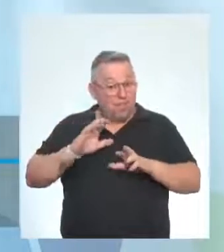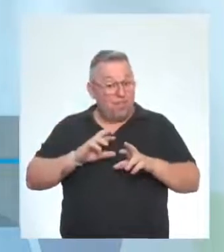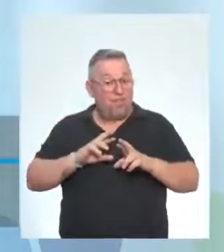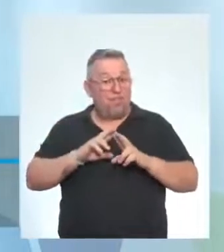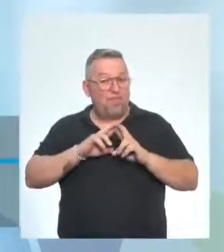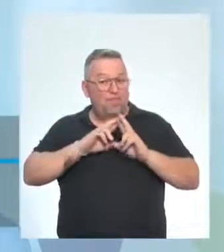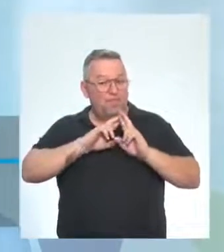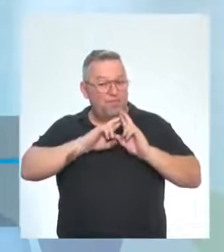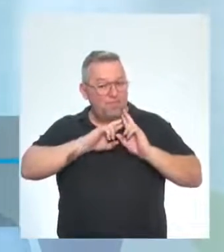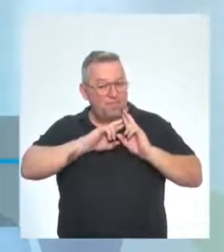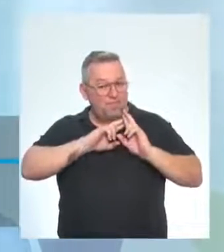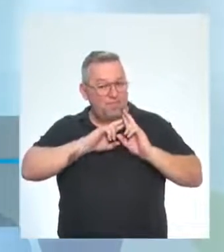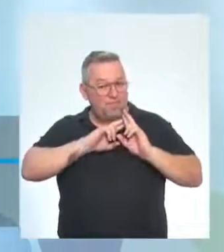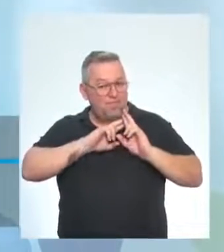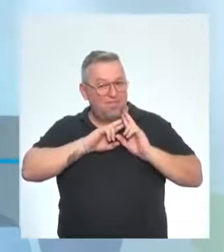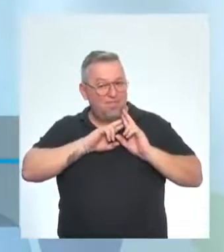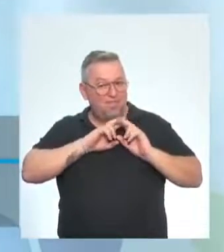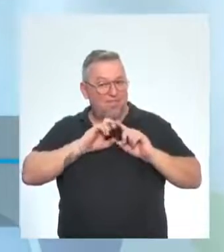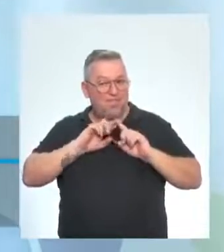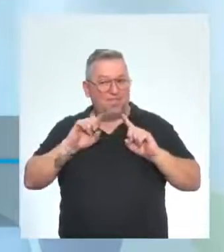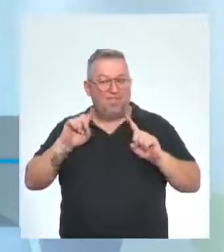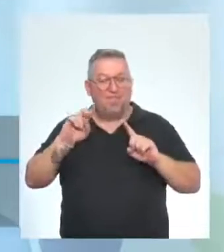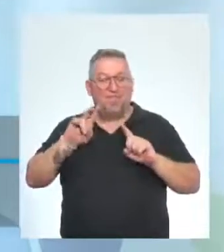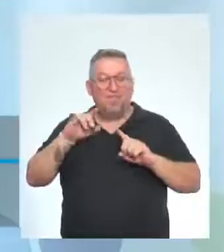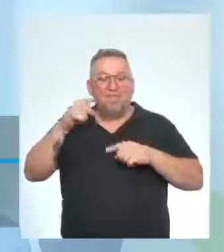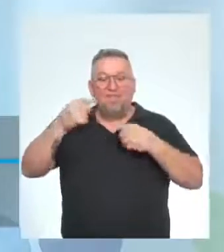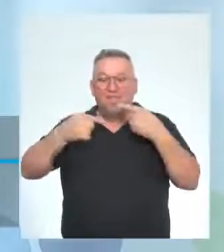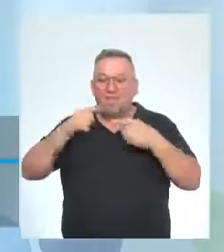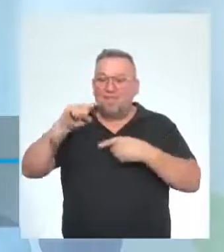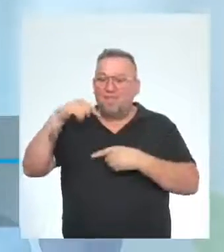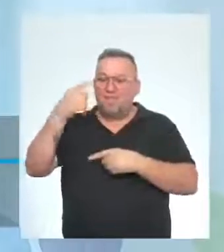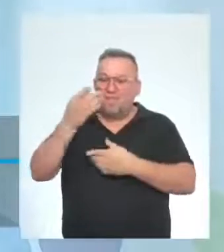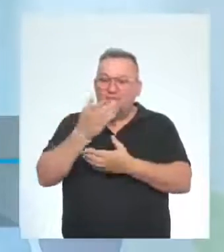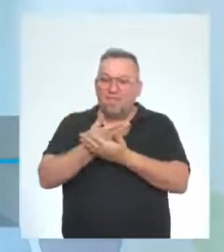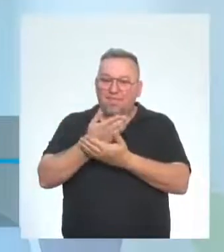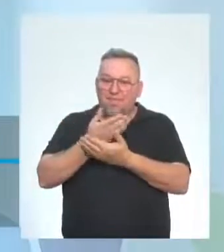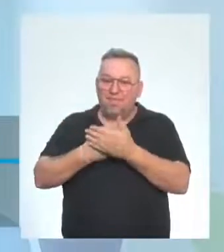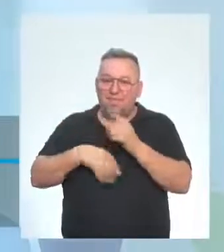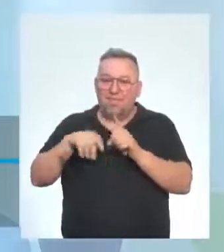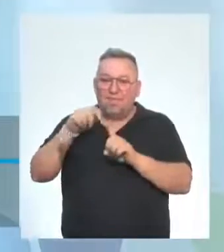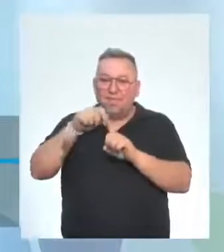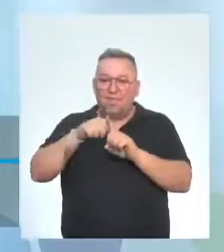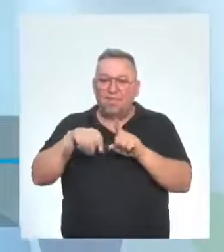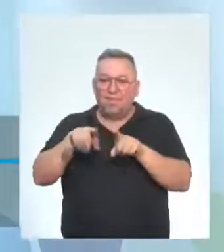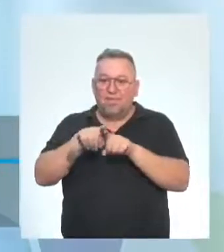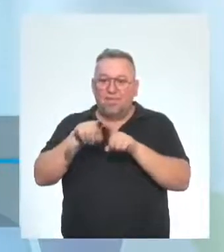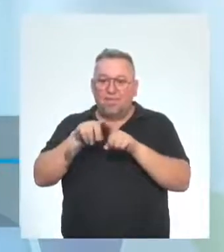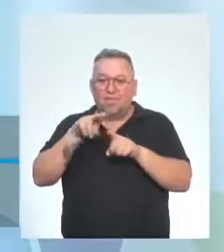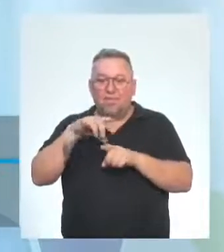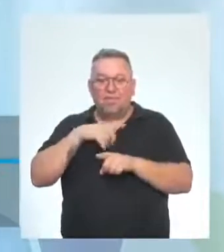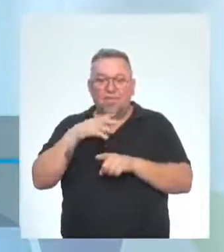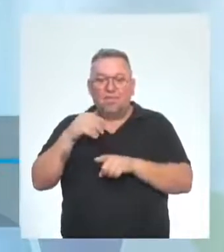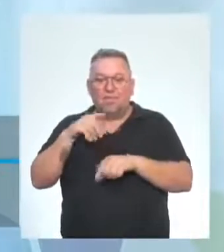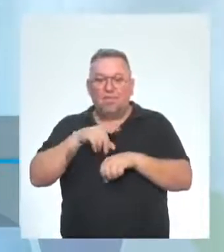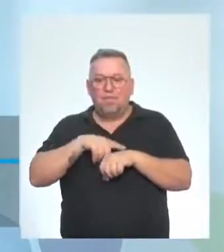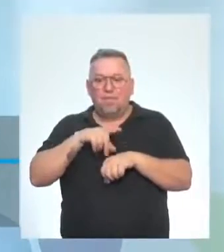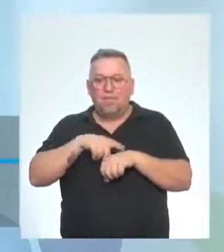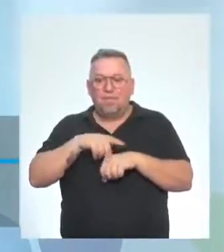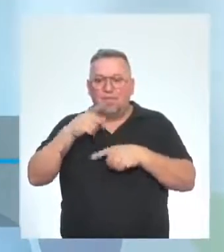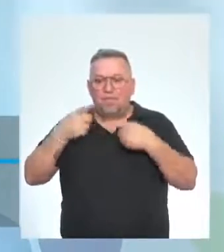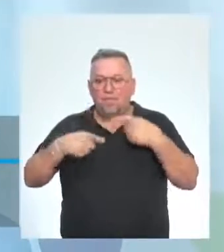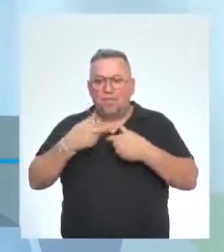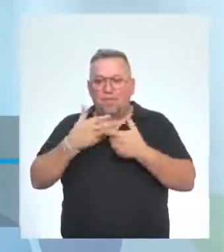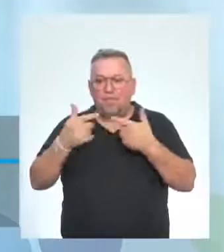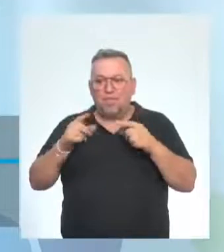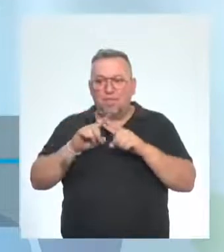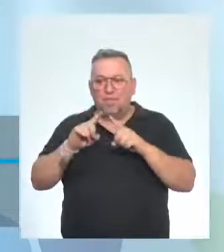responsabilidades, né? Mas isso a gente vai discutir com mais calma em outras aulas, inclusive no bimestre que vem a gente vai ter bastante tempo para discutir essas coisas,